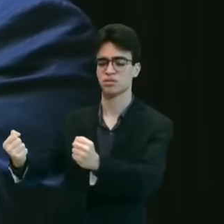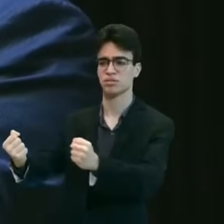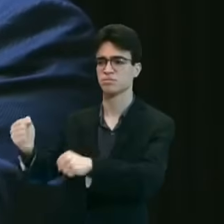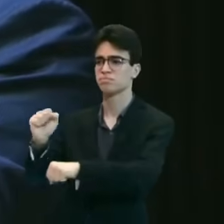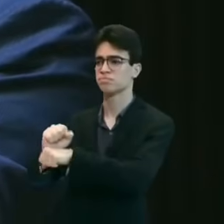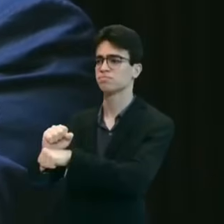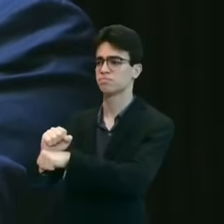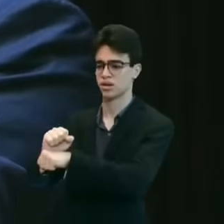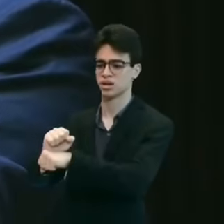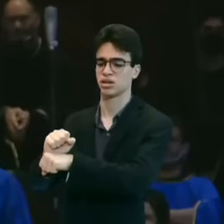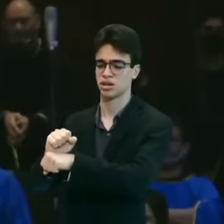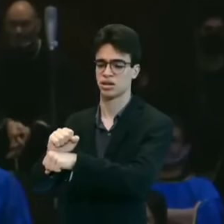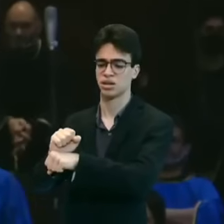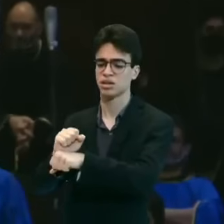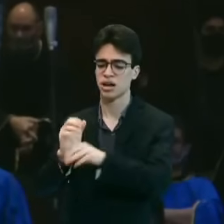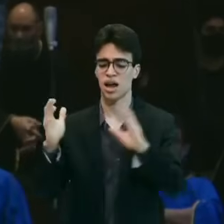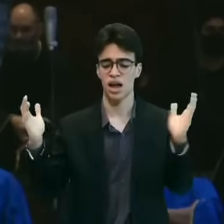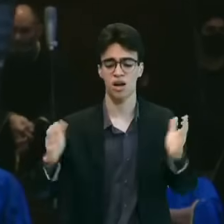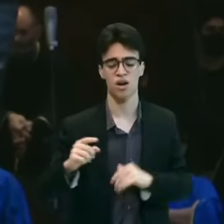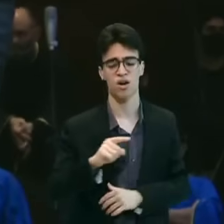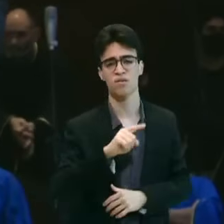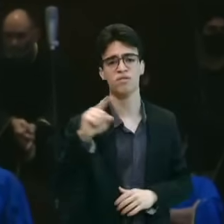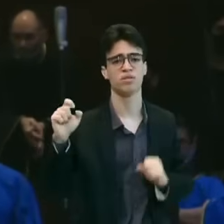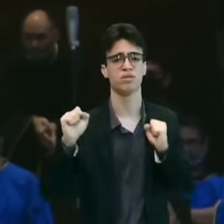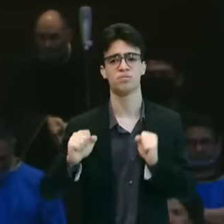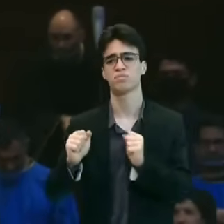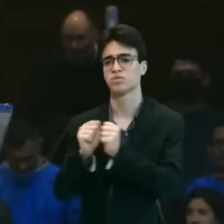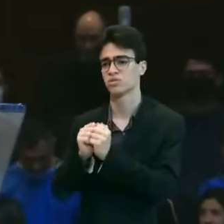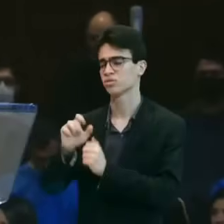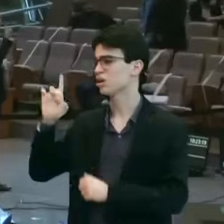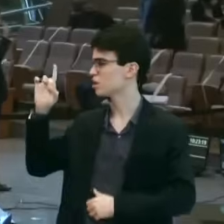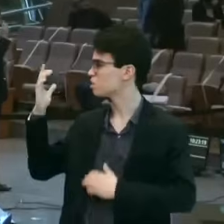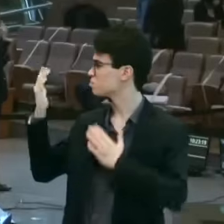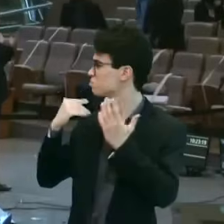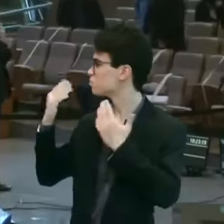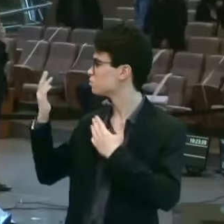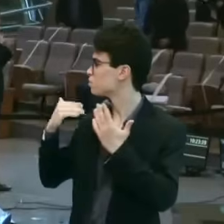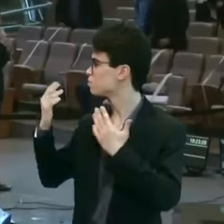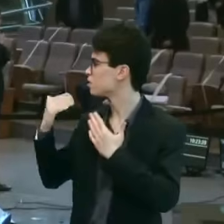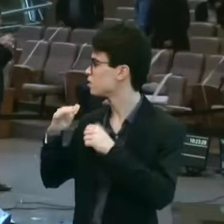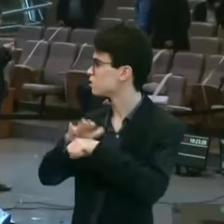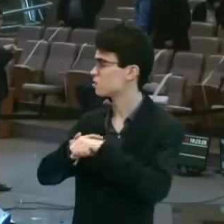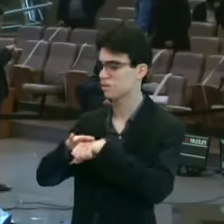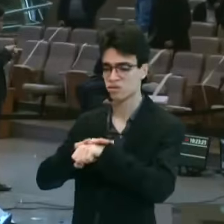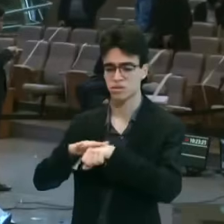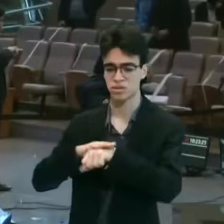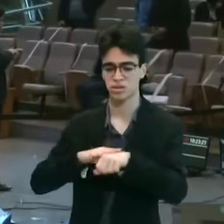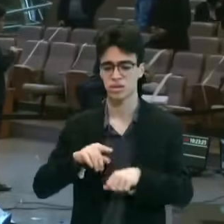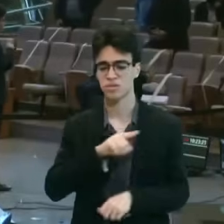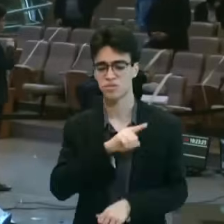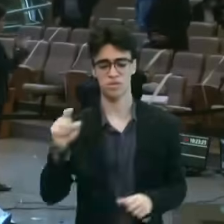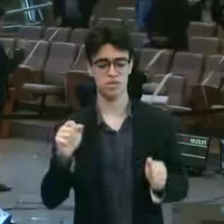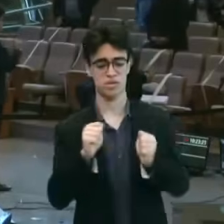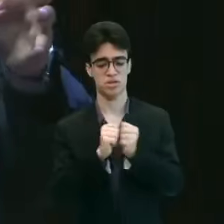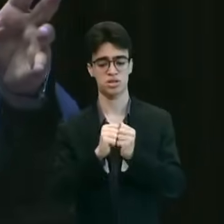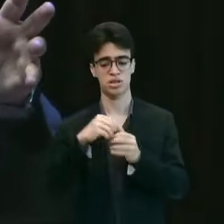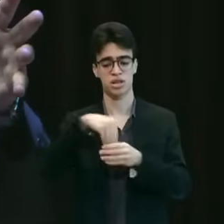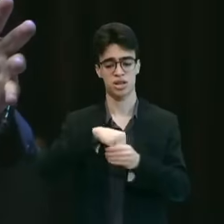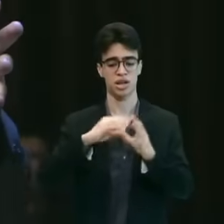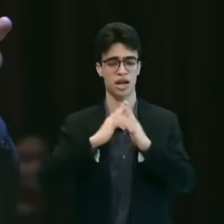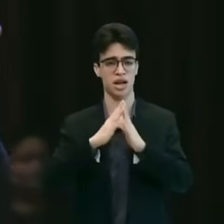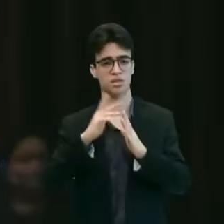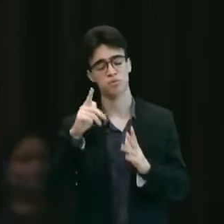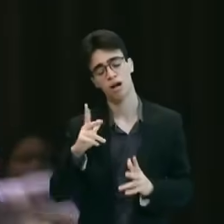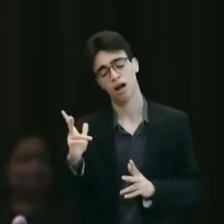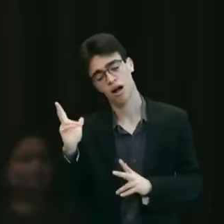para você parar na presença de Deus e conversar com Ele. Se você está na sua casa, está